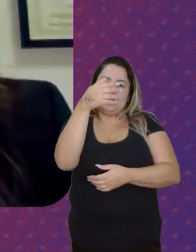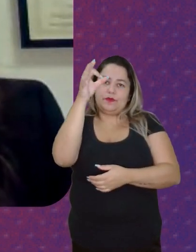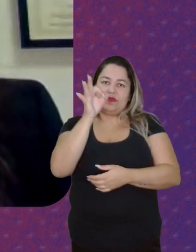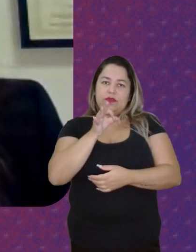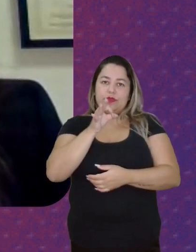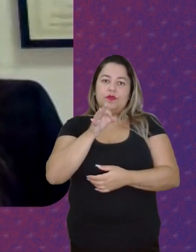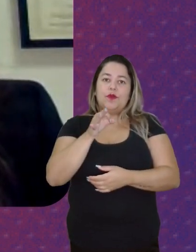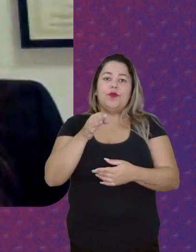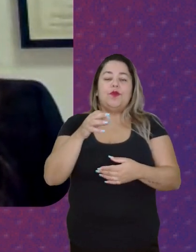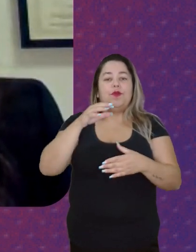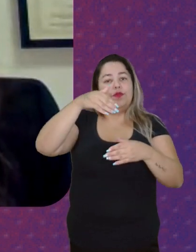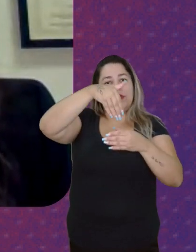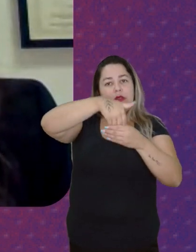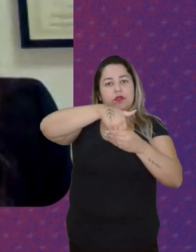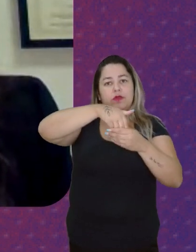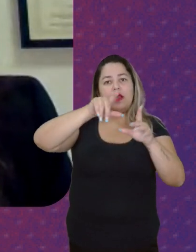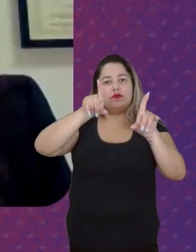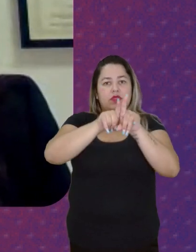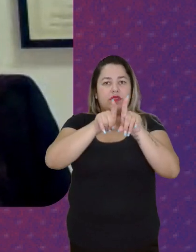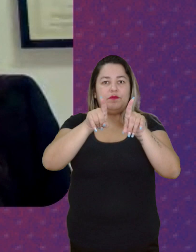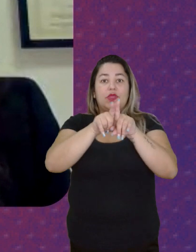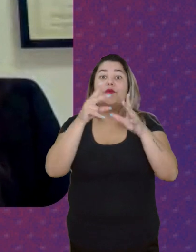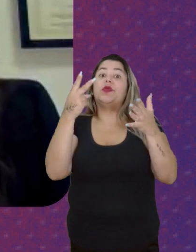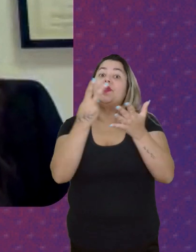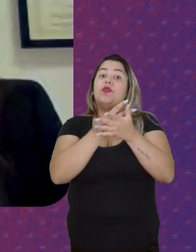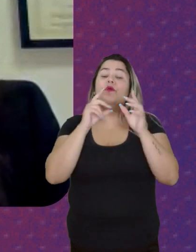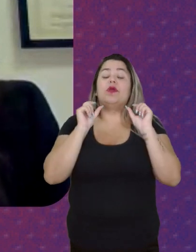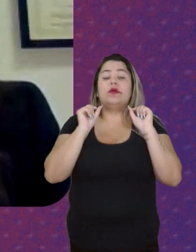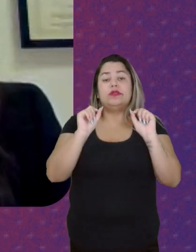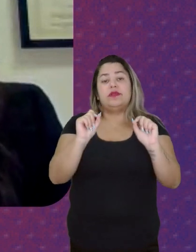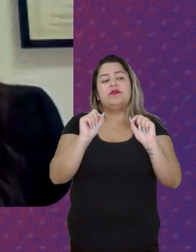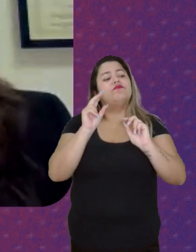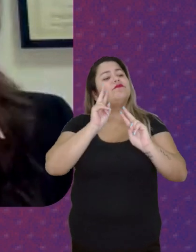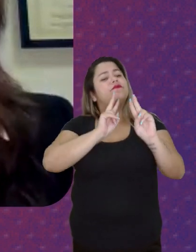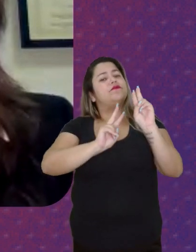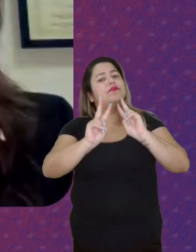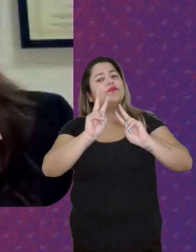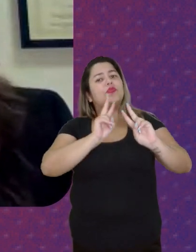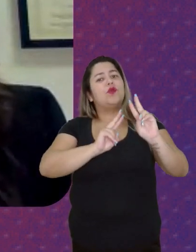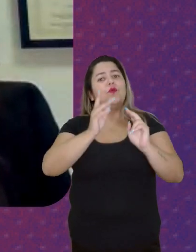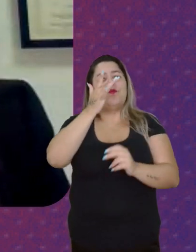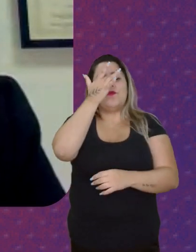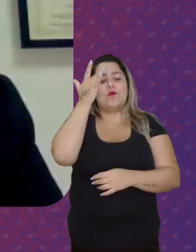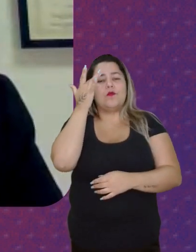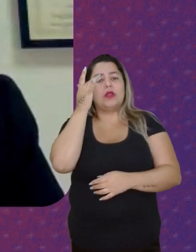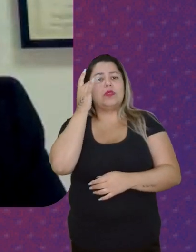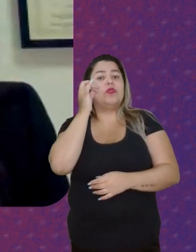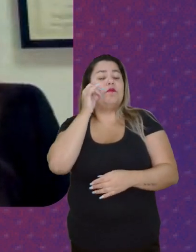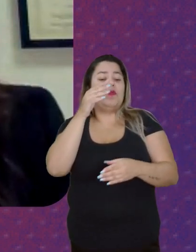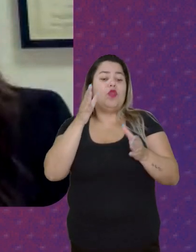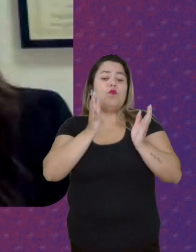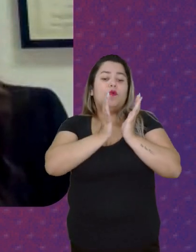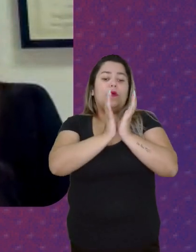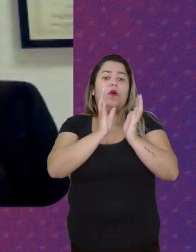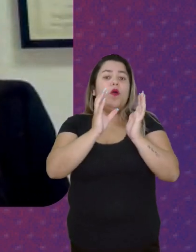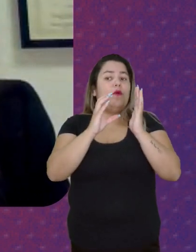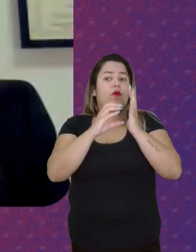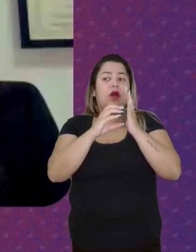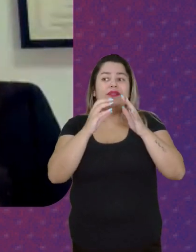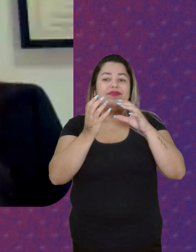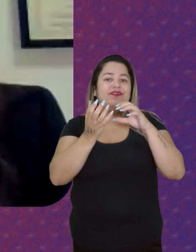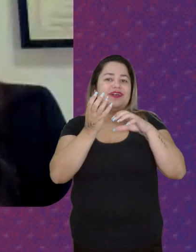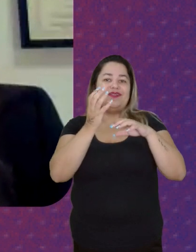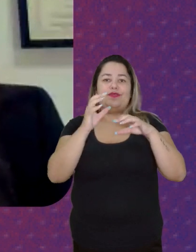né, do eleitorado. E o que acontece? Se a gente olha o corpo social e olha o parlamento, a gente vê que na Câmara